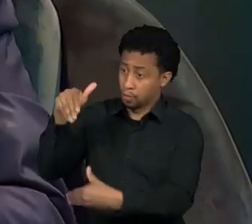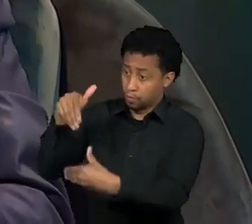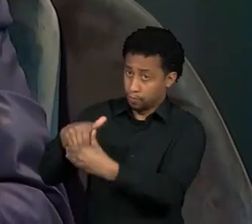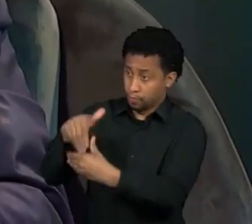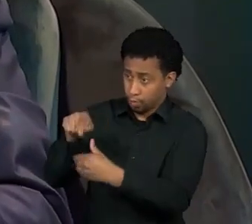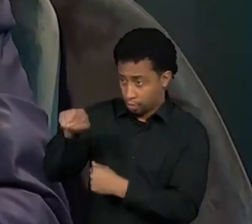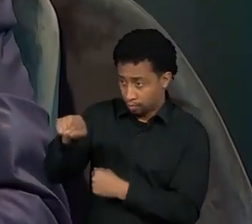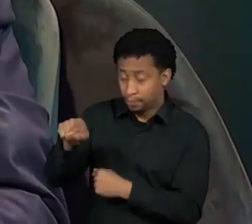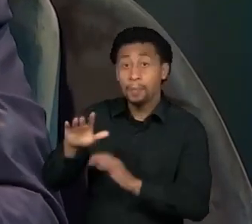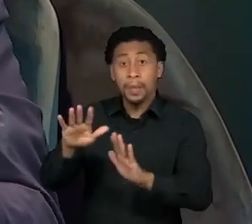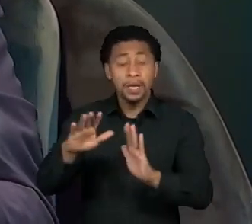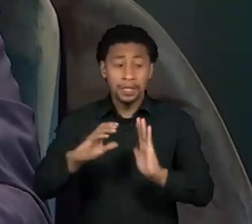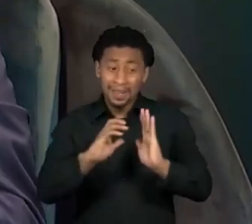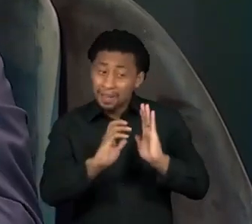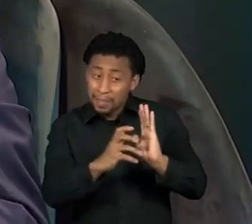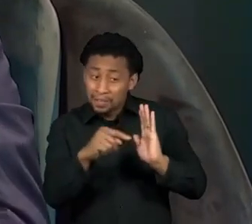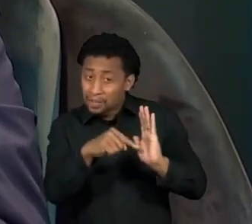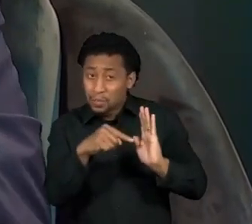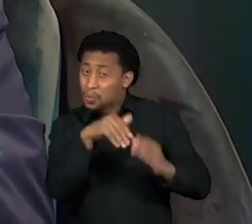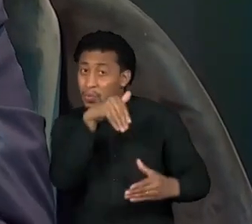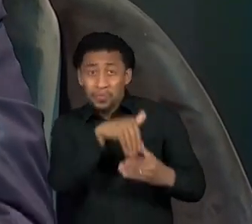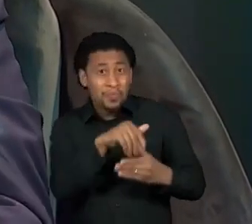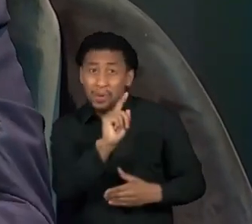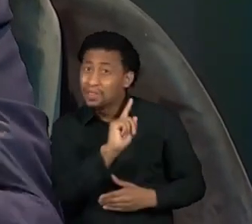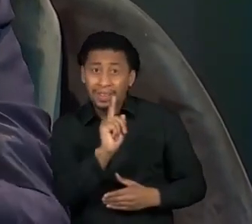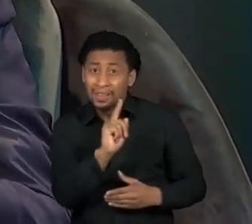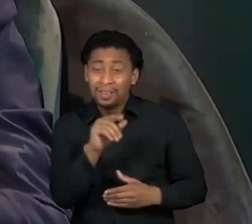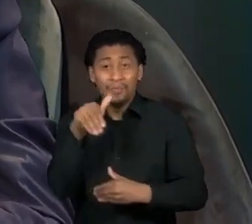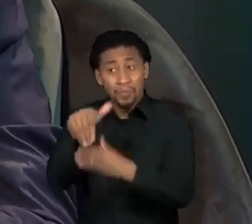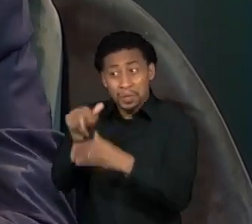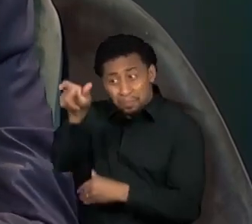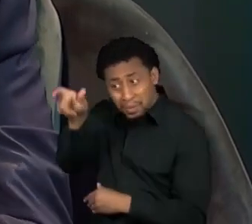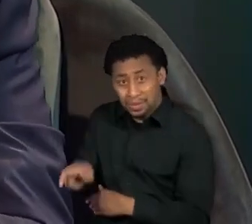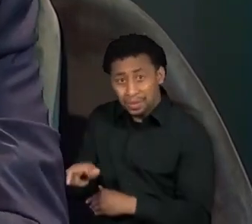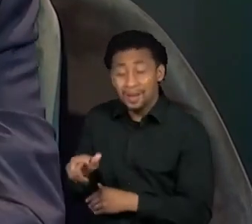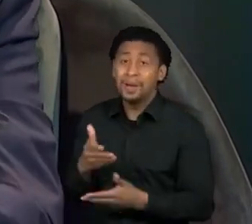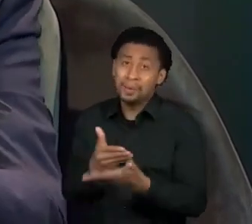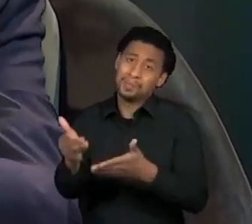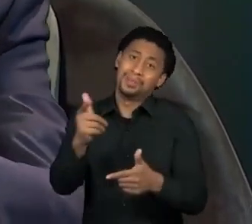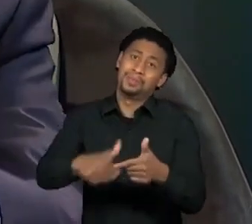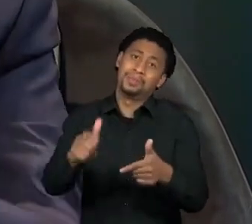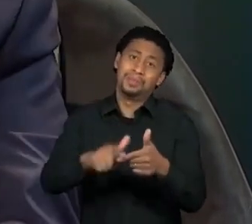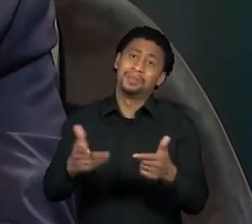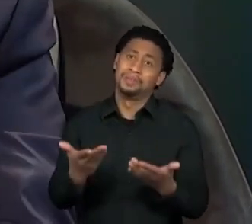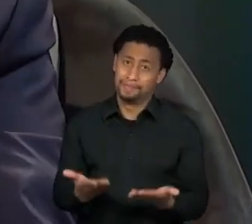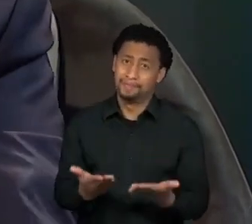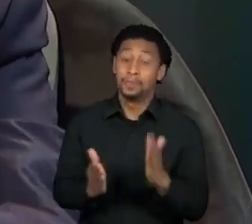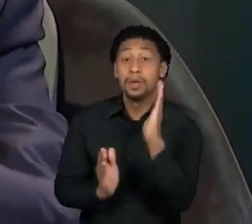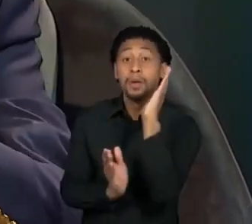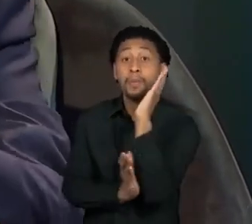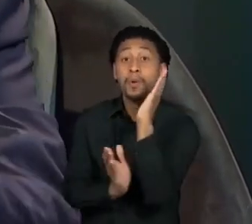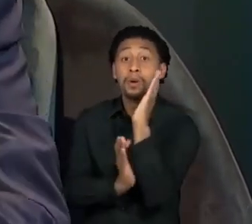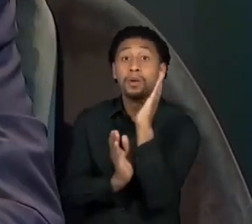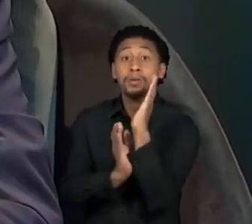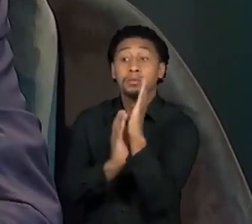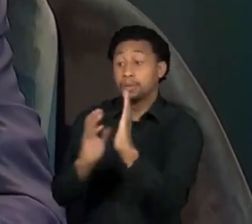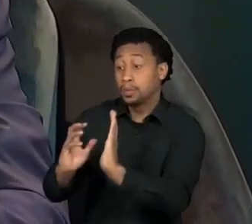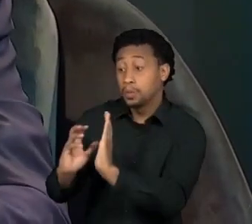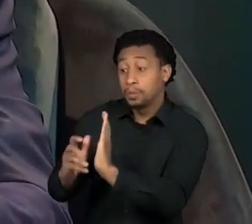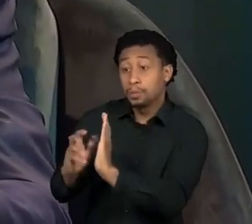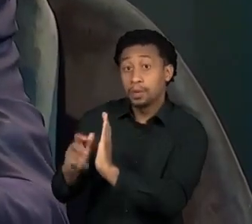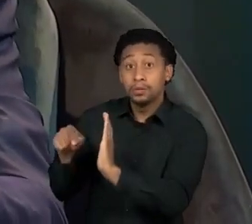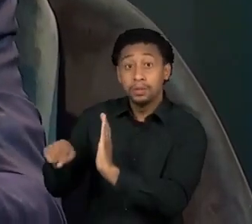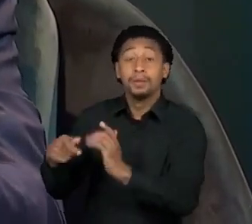em partido, aí nós temos um problema. Os diretores, enfim, a burocracia do partido precisa